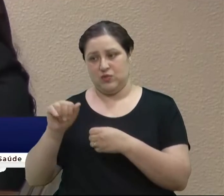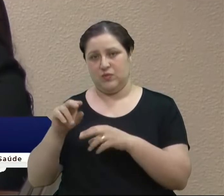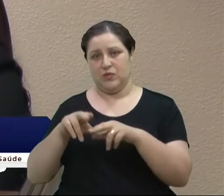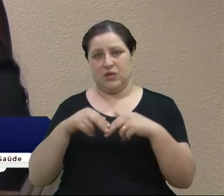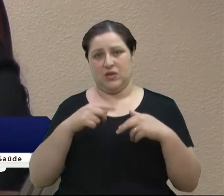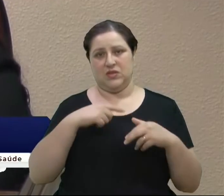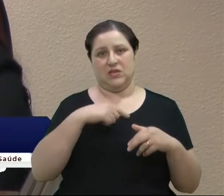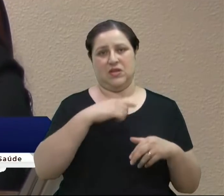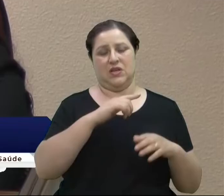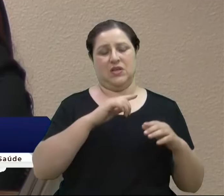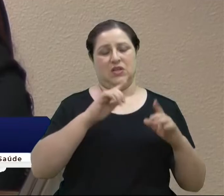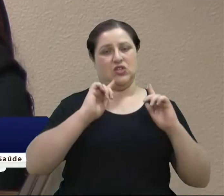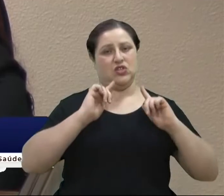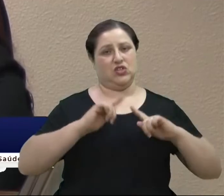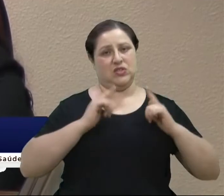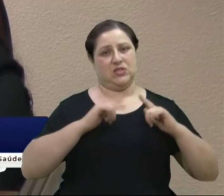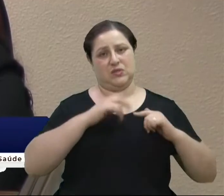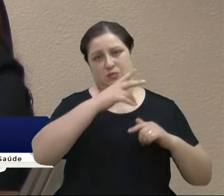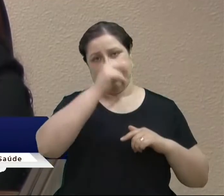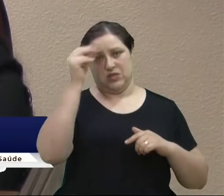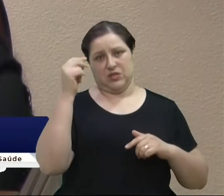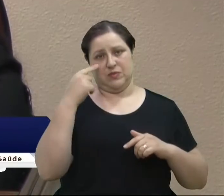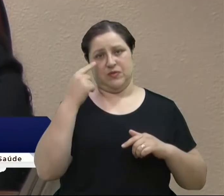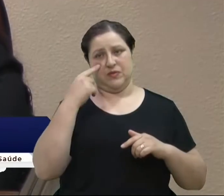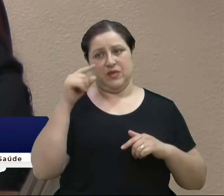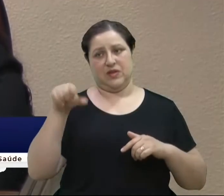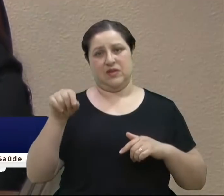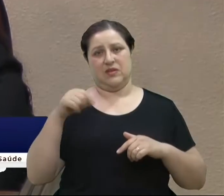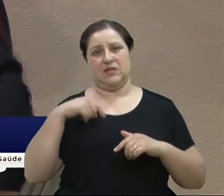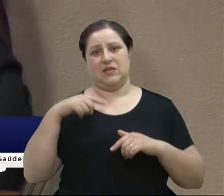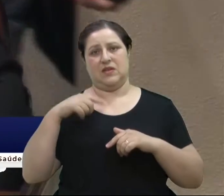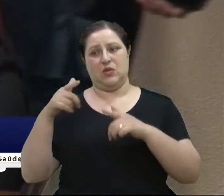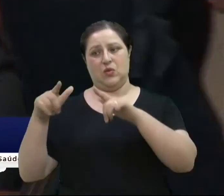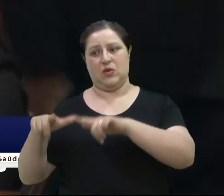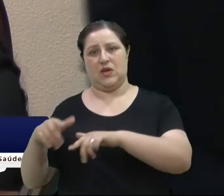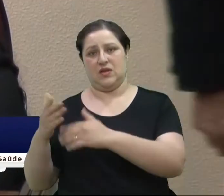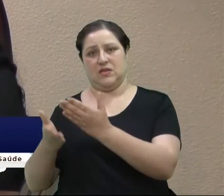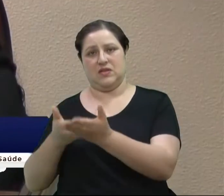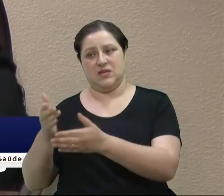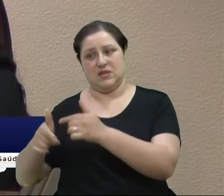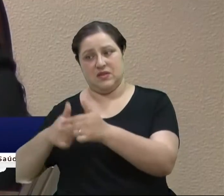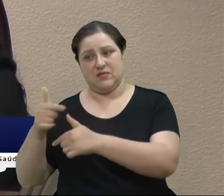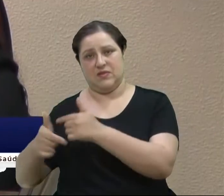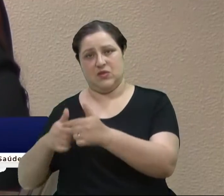o que os serviços recebem, porque hoje uma questão que é muito